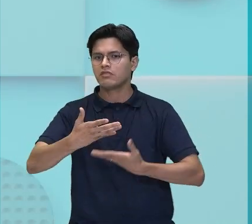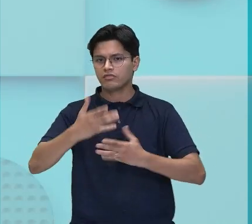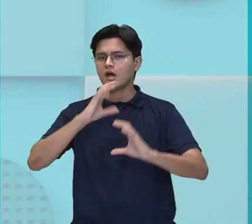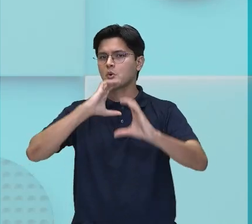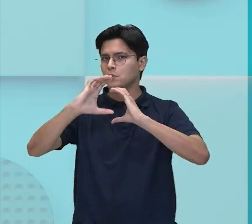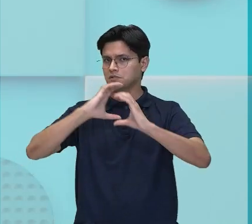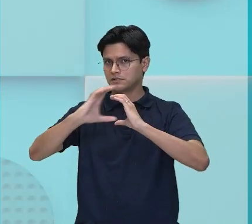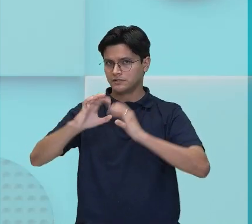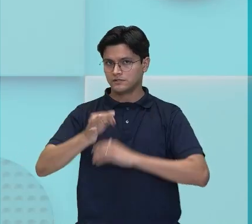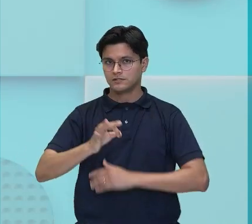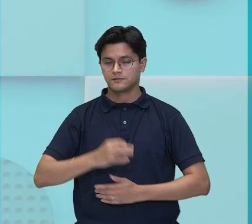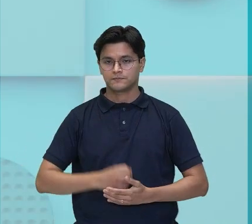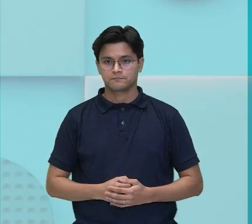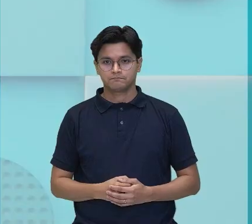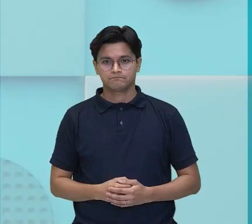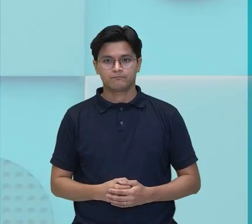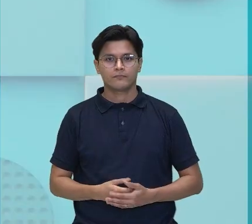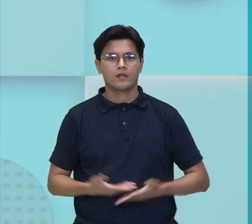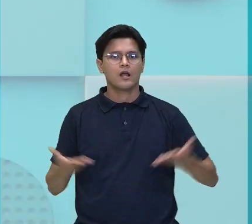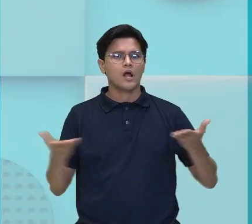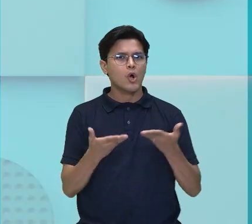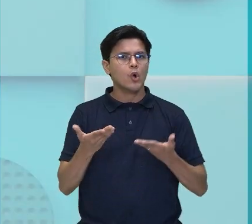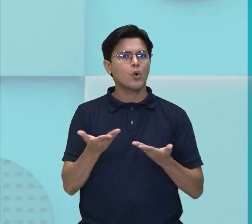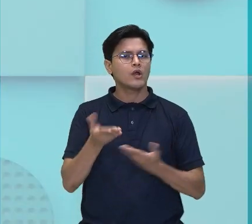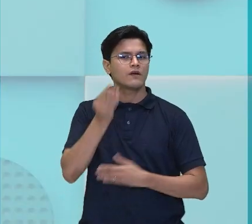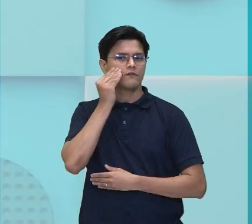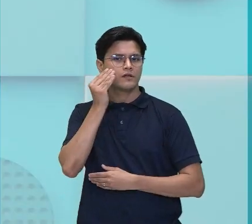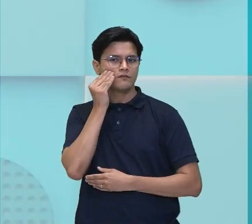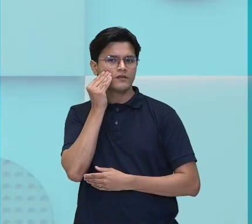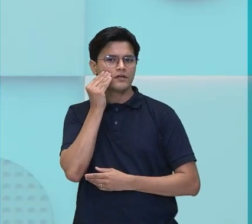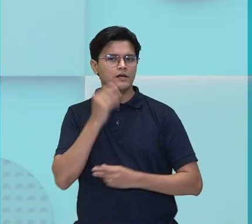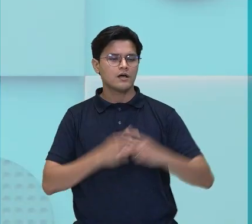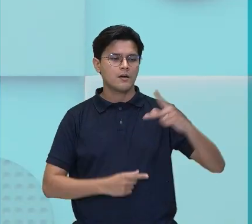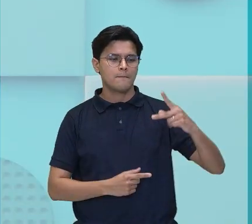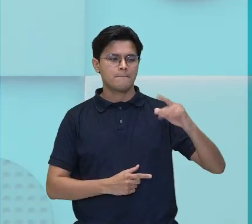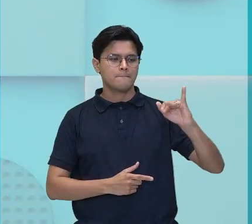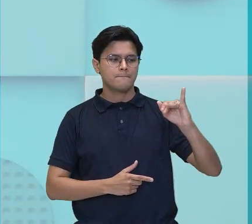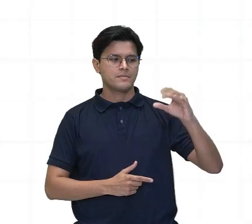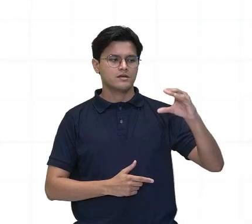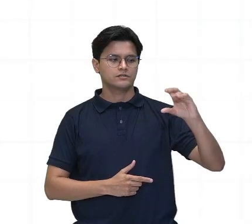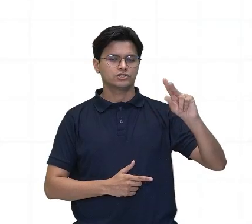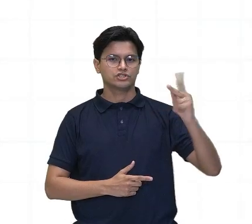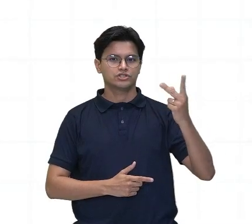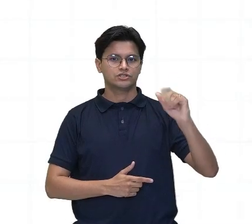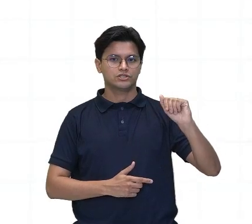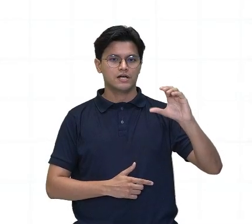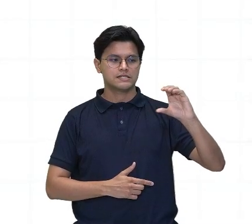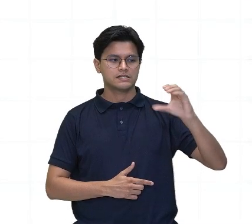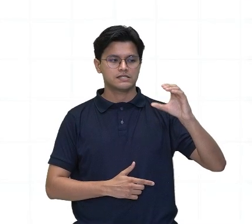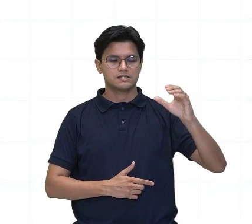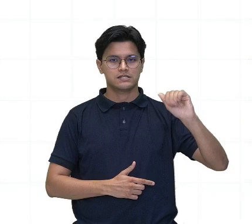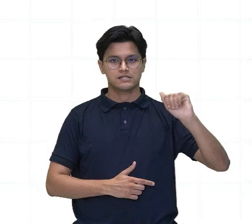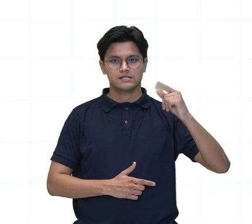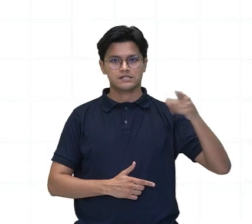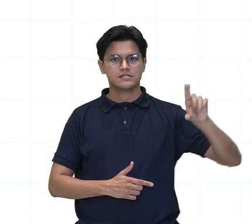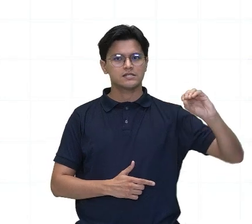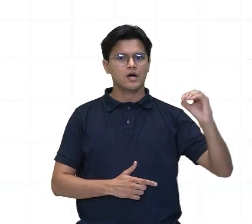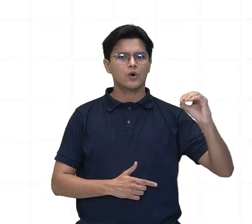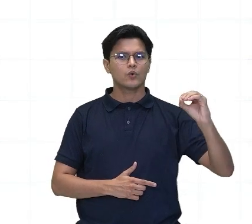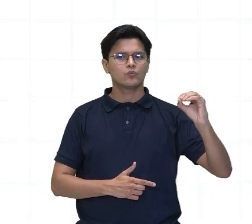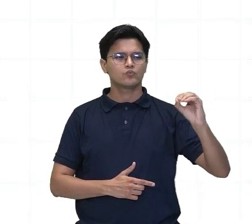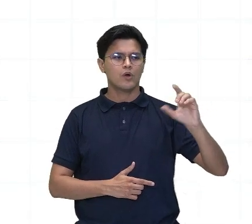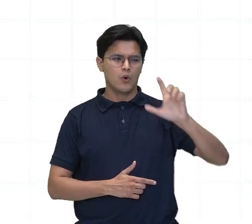comunicação, certo? Agora vamos verificar o que é pichação. Prestem atenção. Pichação não